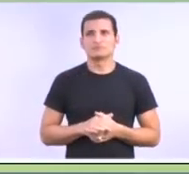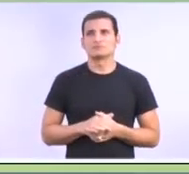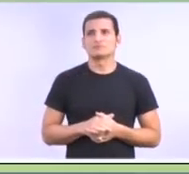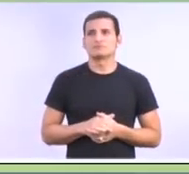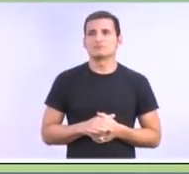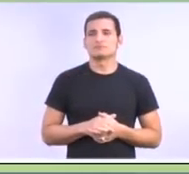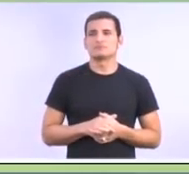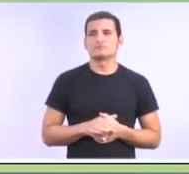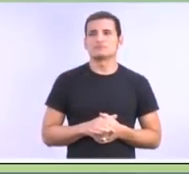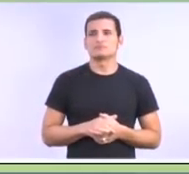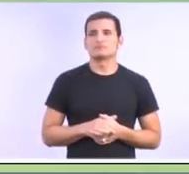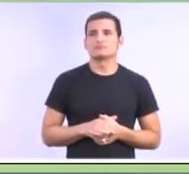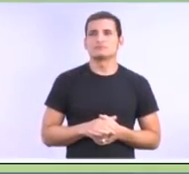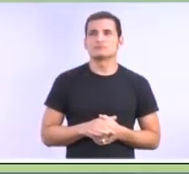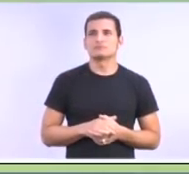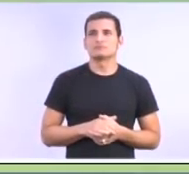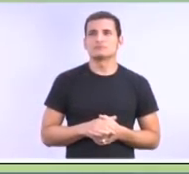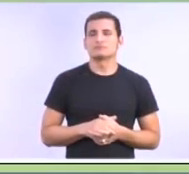Bem,